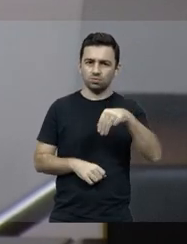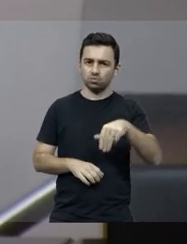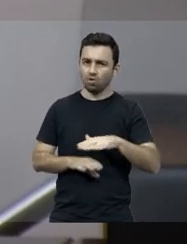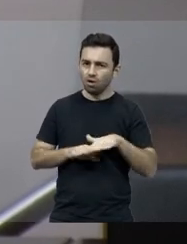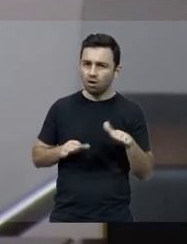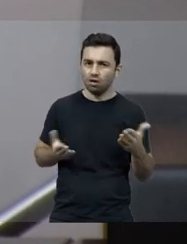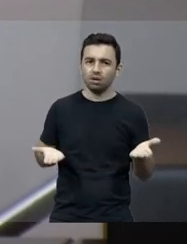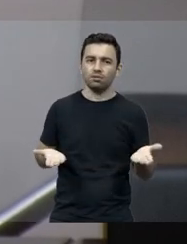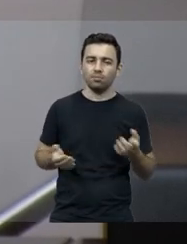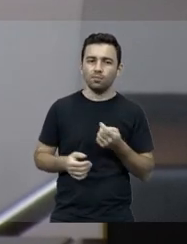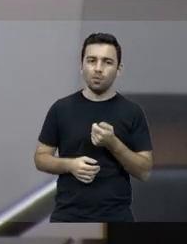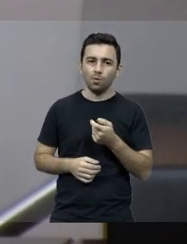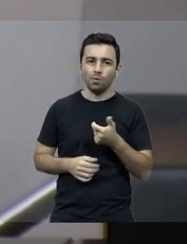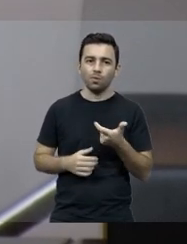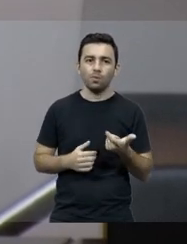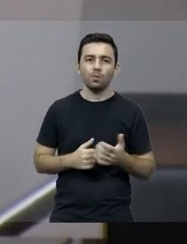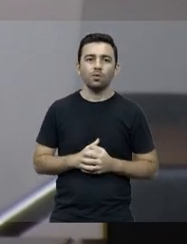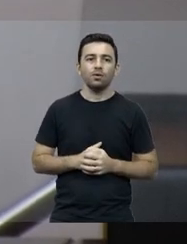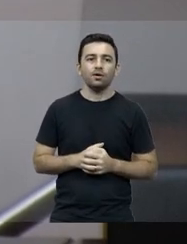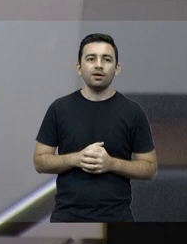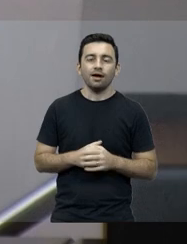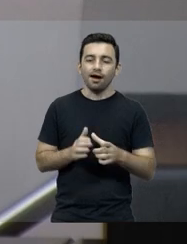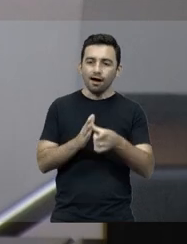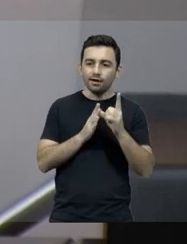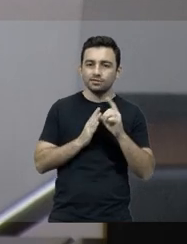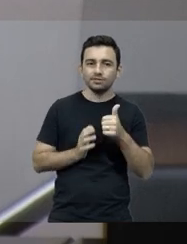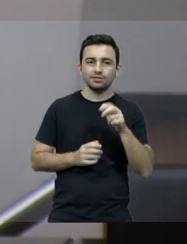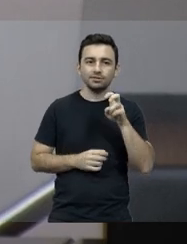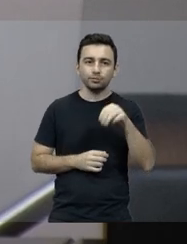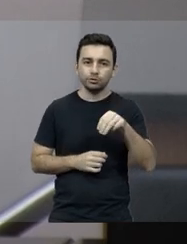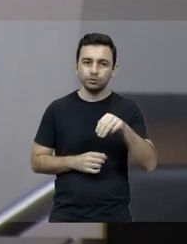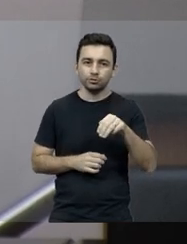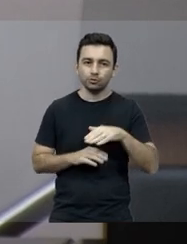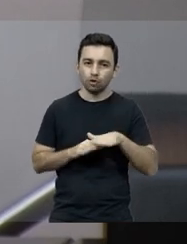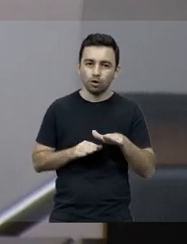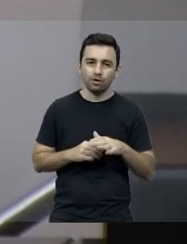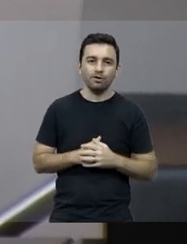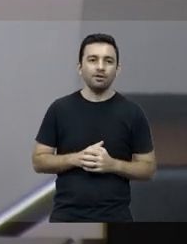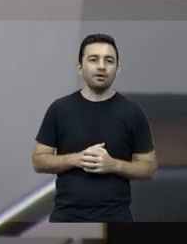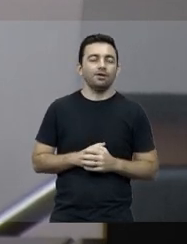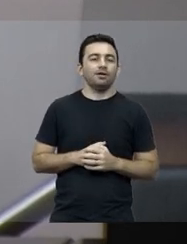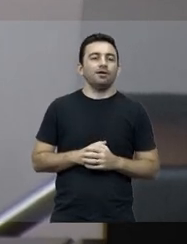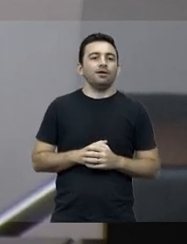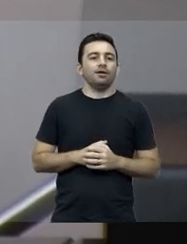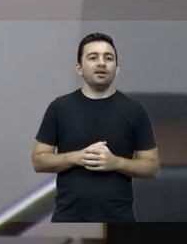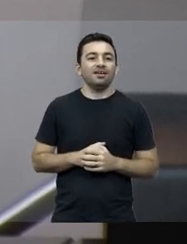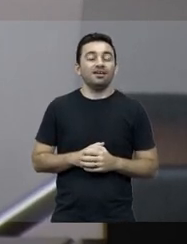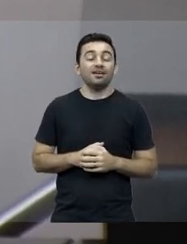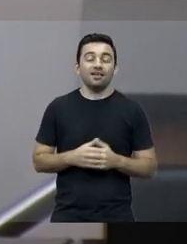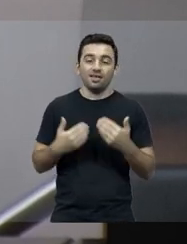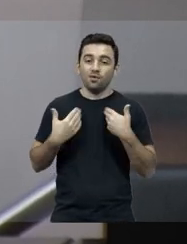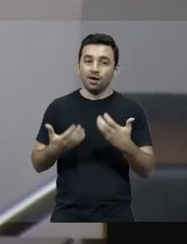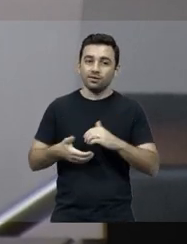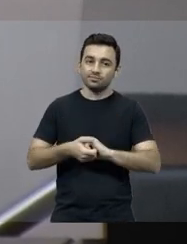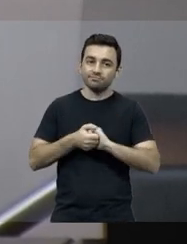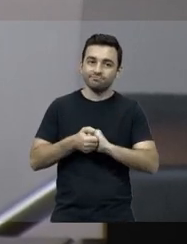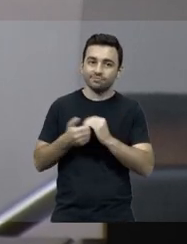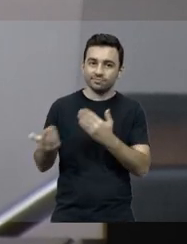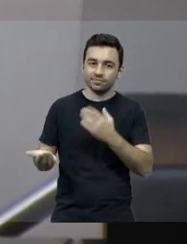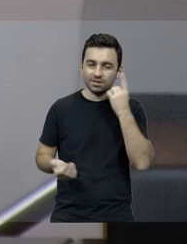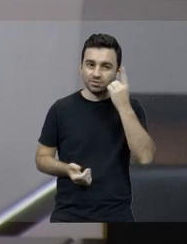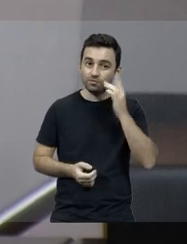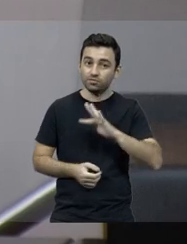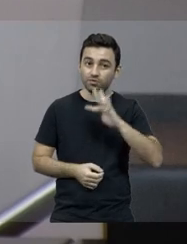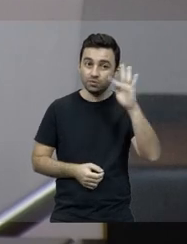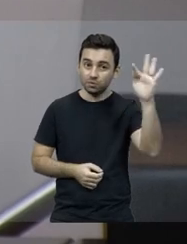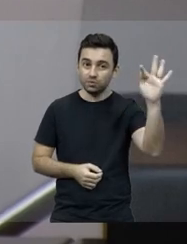presidente. Poxa, quem me antecedeu teve 15 minutos, mas tudo bem, vamos lá. Eu quero saudar aqui a deputada, a futura deputada,